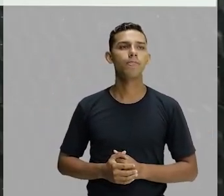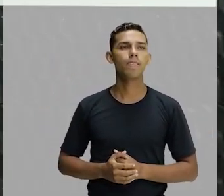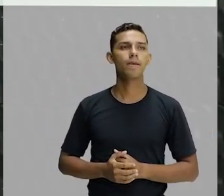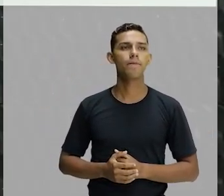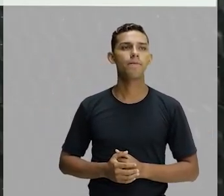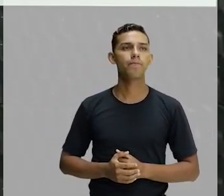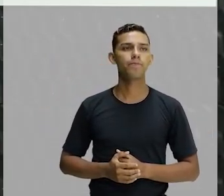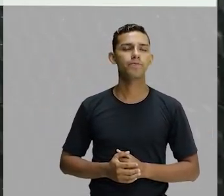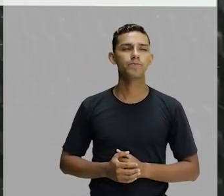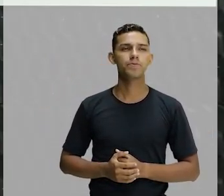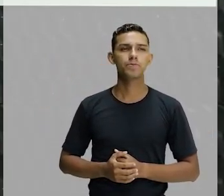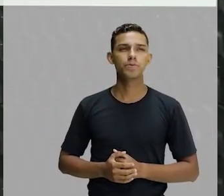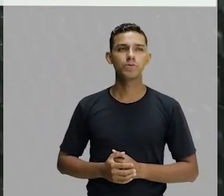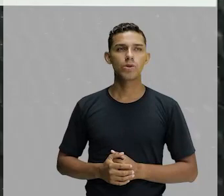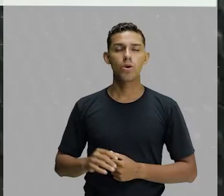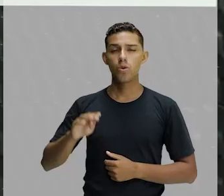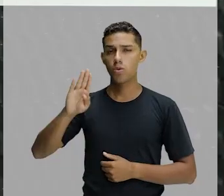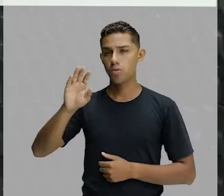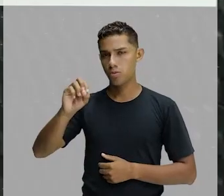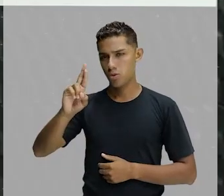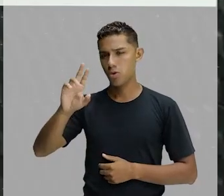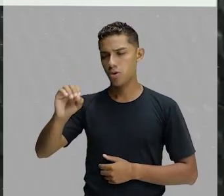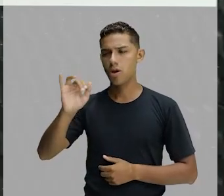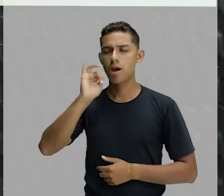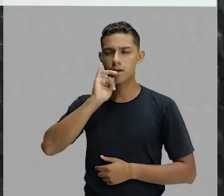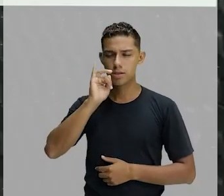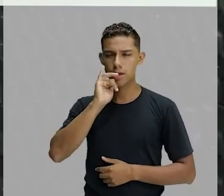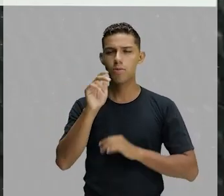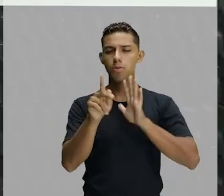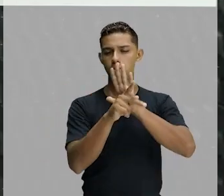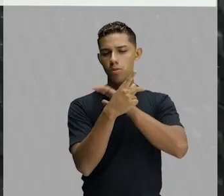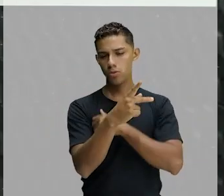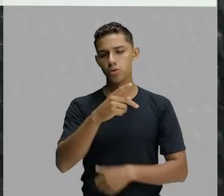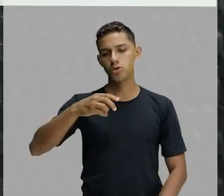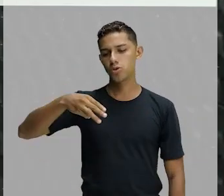beleza? Outra coisa, pessoal, nós temos aqui